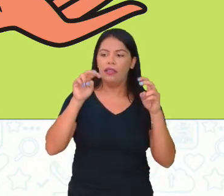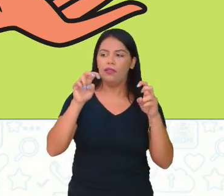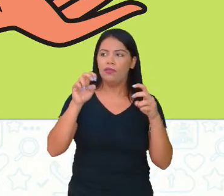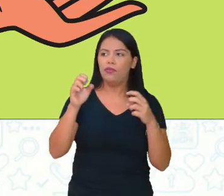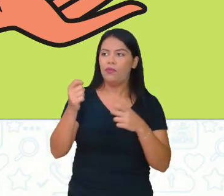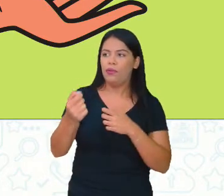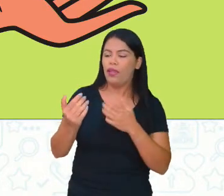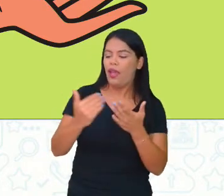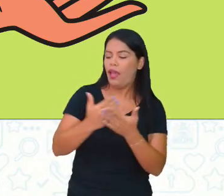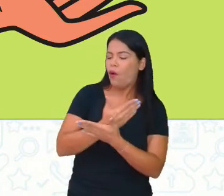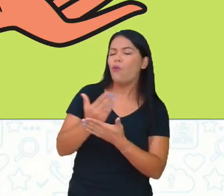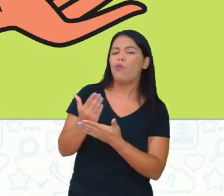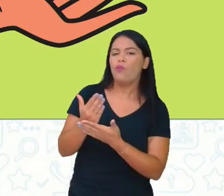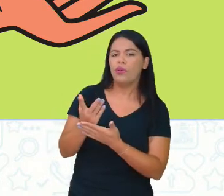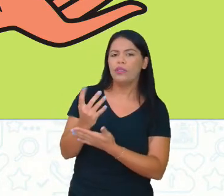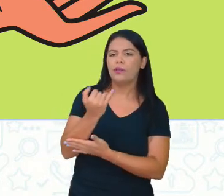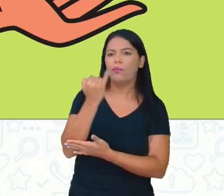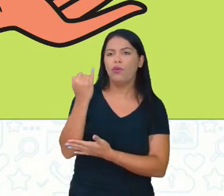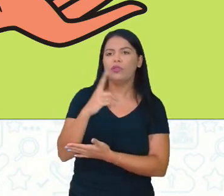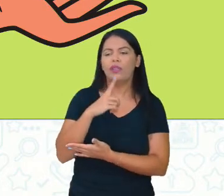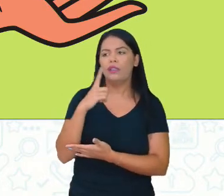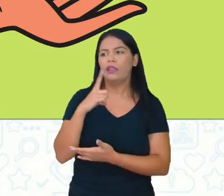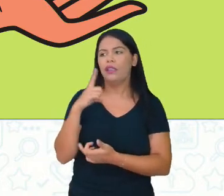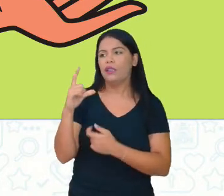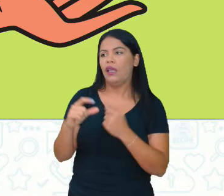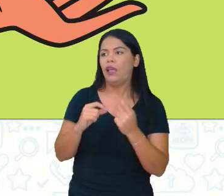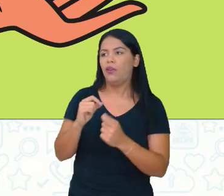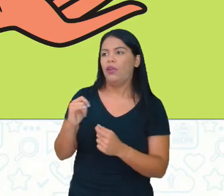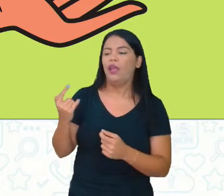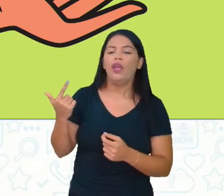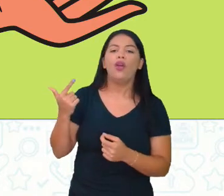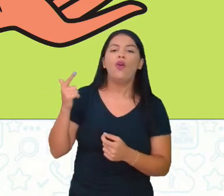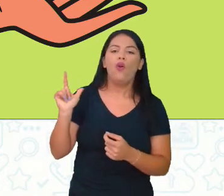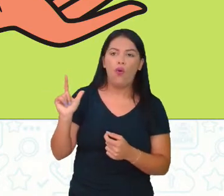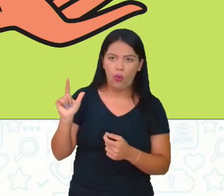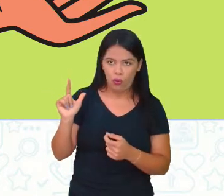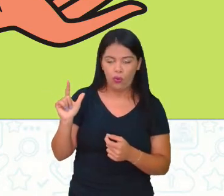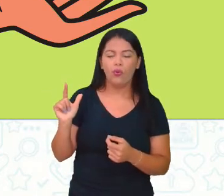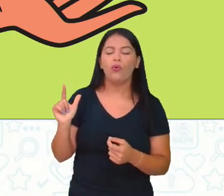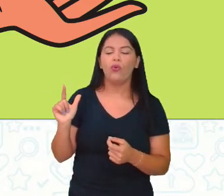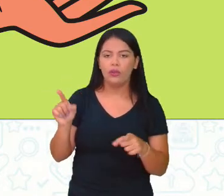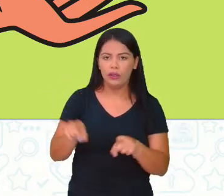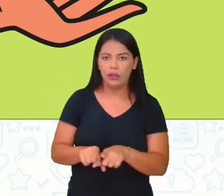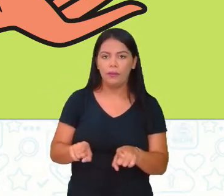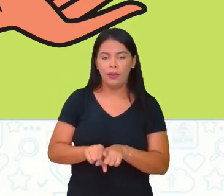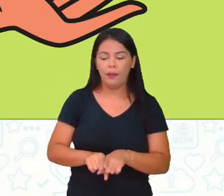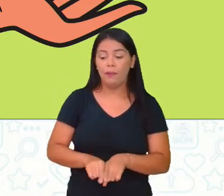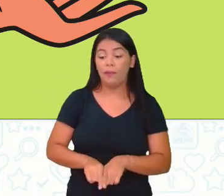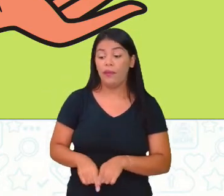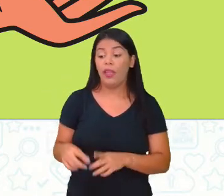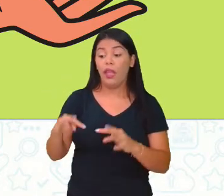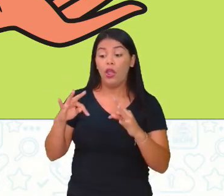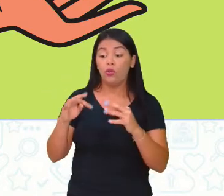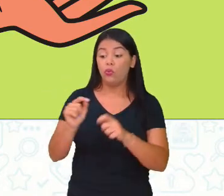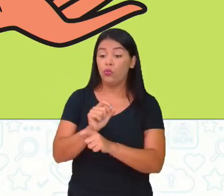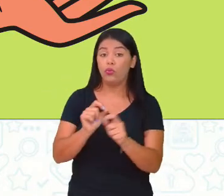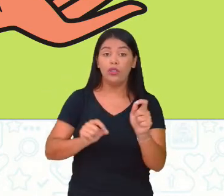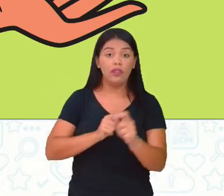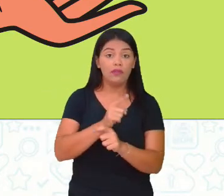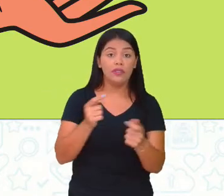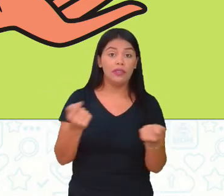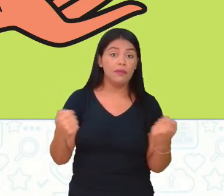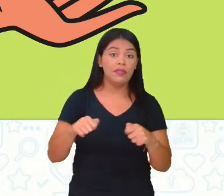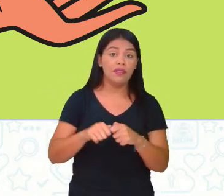são importantes, não é? Então tem aqui outra citação, não é, que diz assim: tudo que você precisa fazer